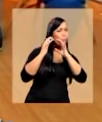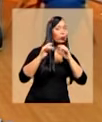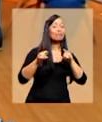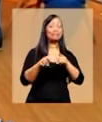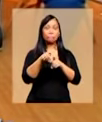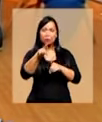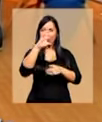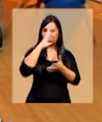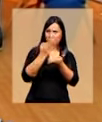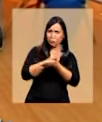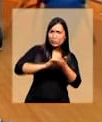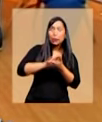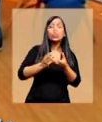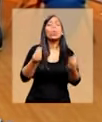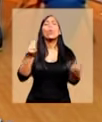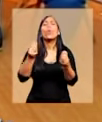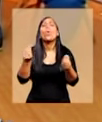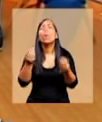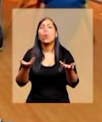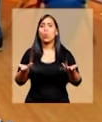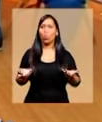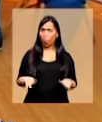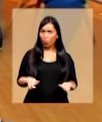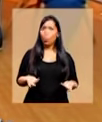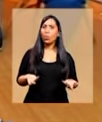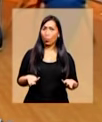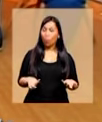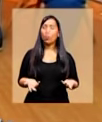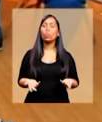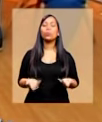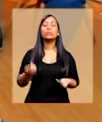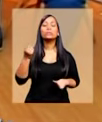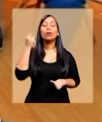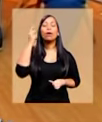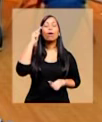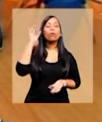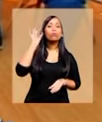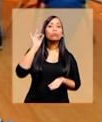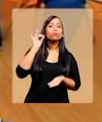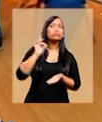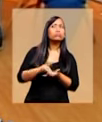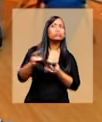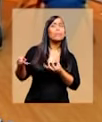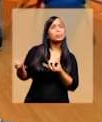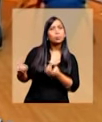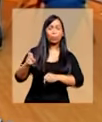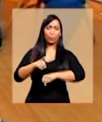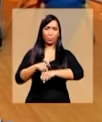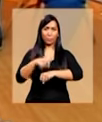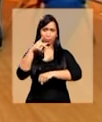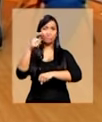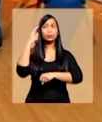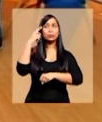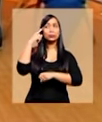Otávio, você que é ateu, como é que você lida com isso, com a racionalidade e a meditação? Você tira momentos para você para pensar